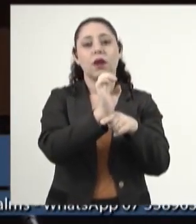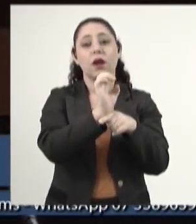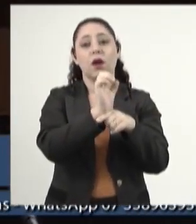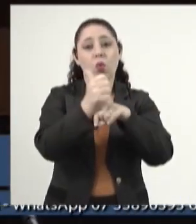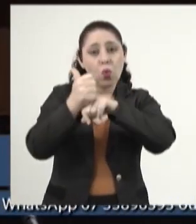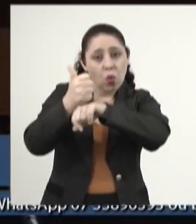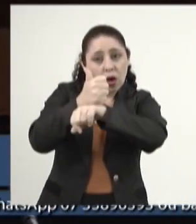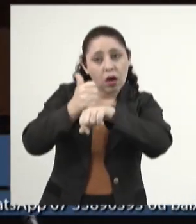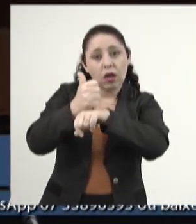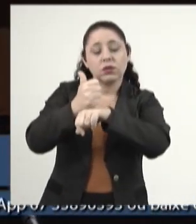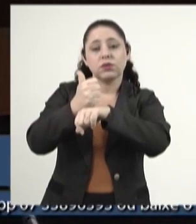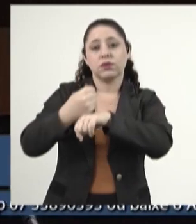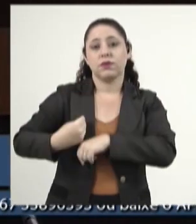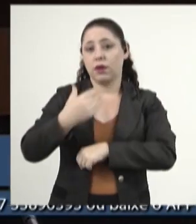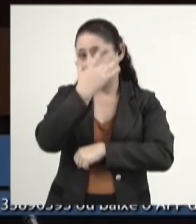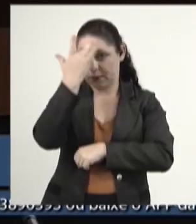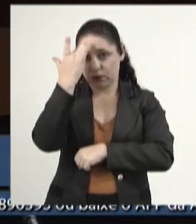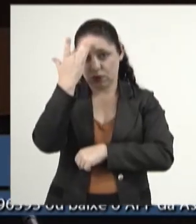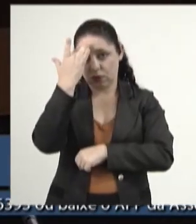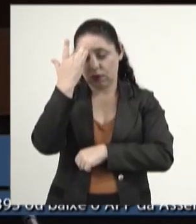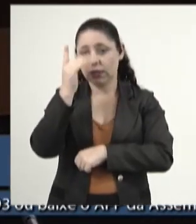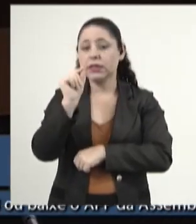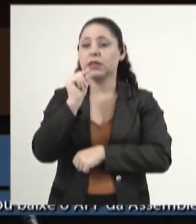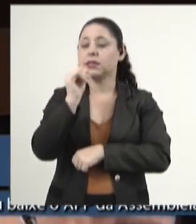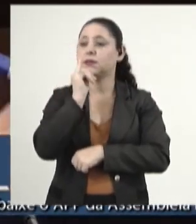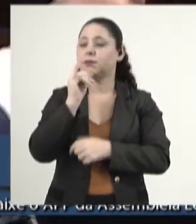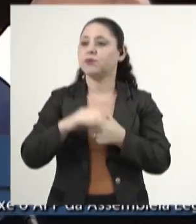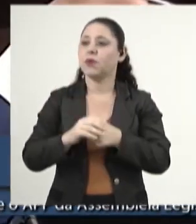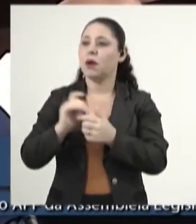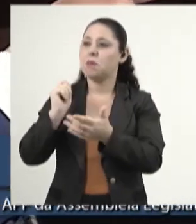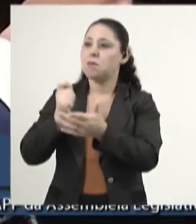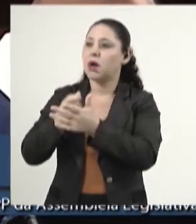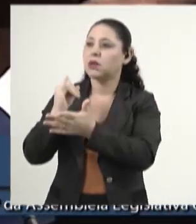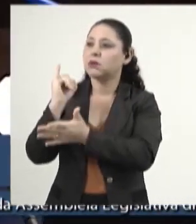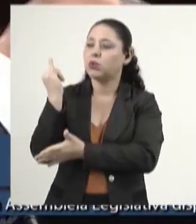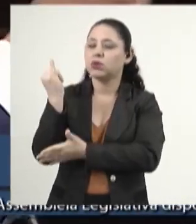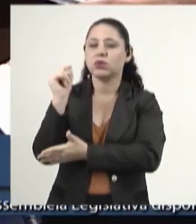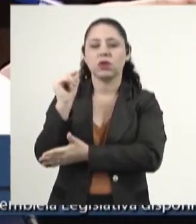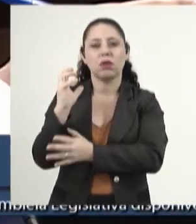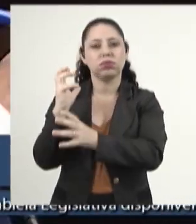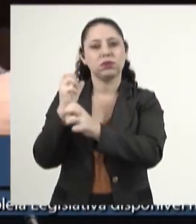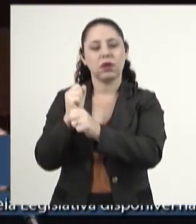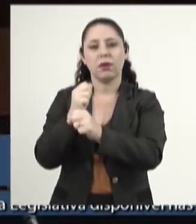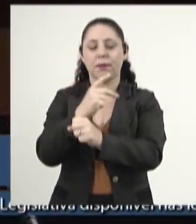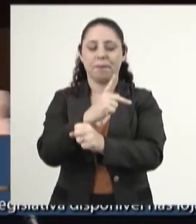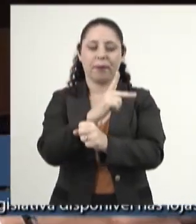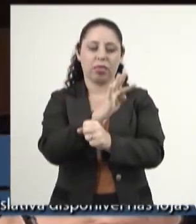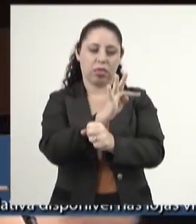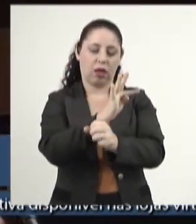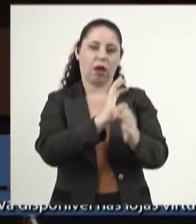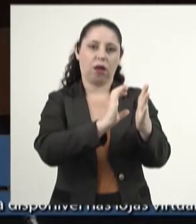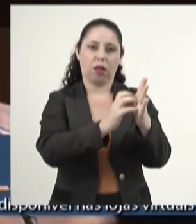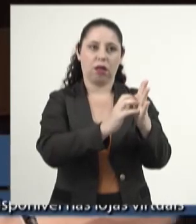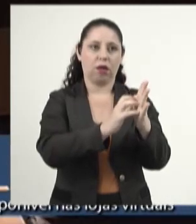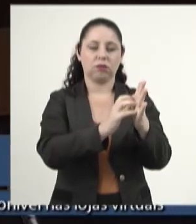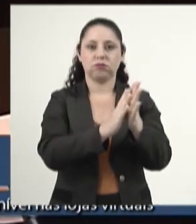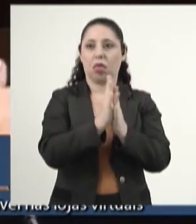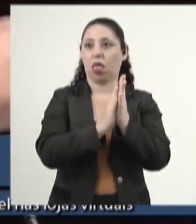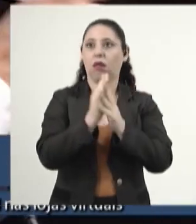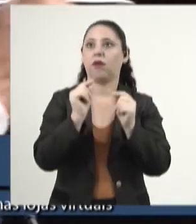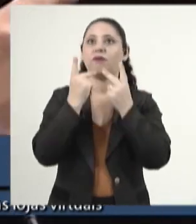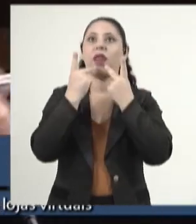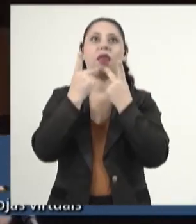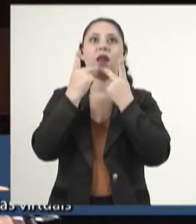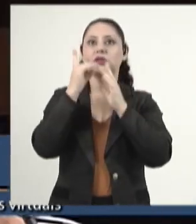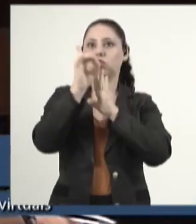qualidade de vida para as pessoas que deixam de recolher impostos, que o PT se arvora no direito